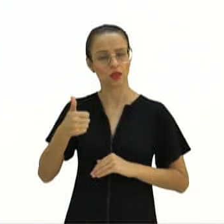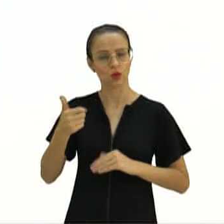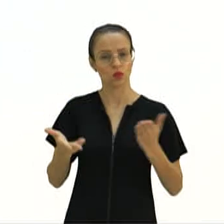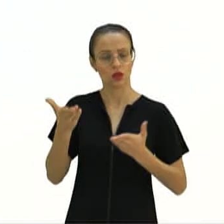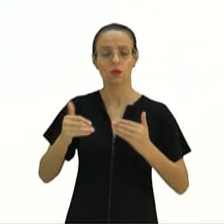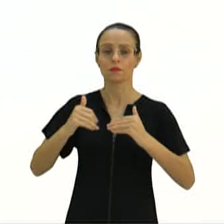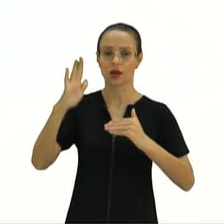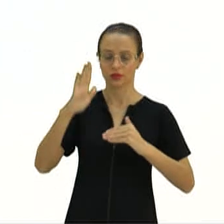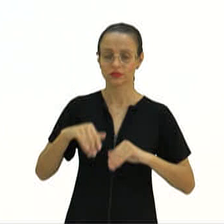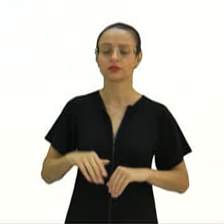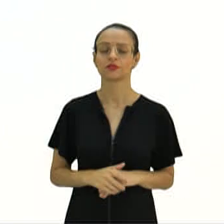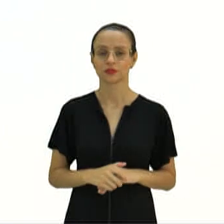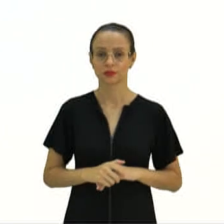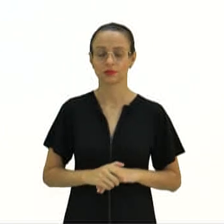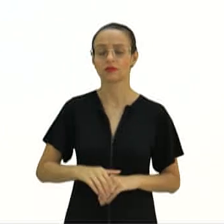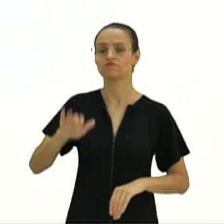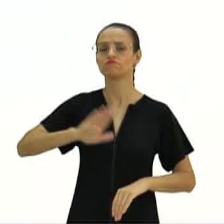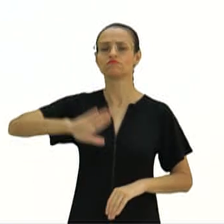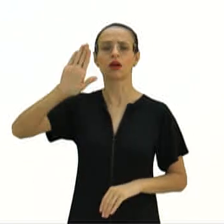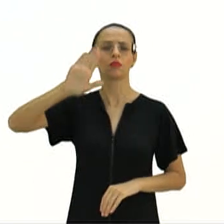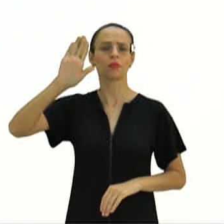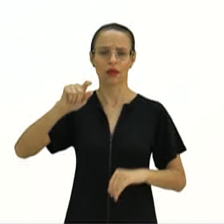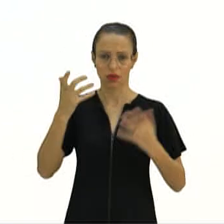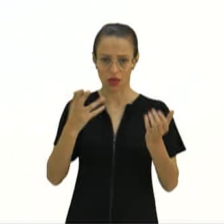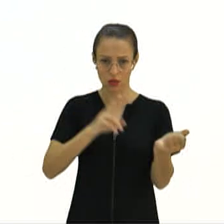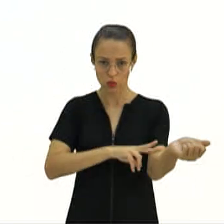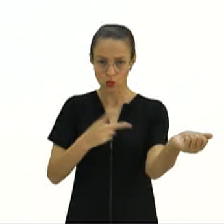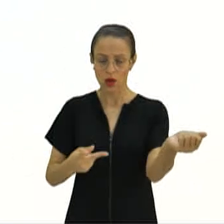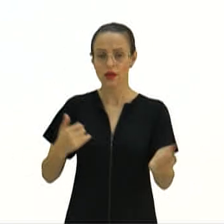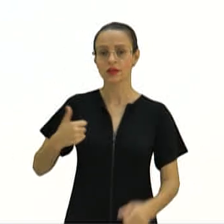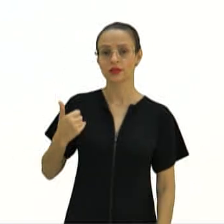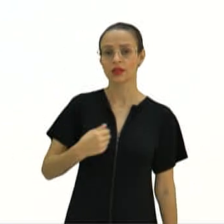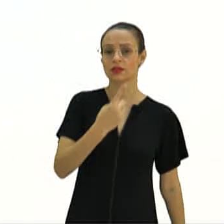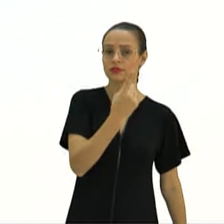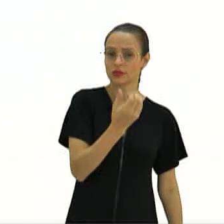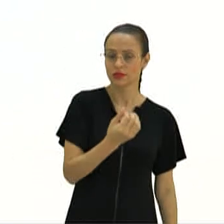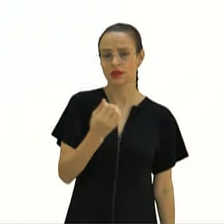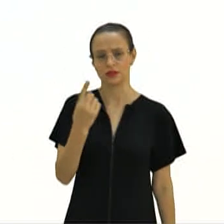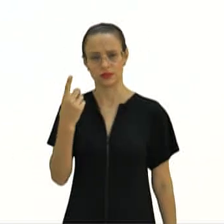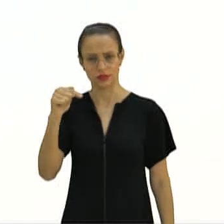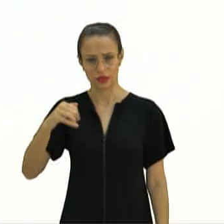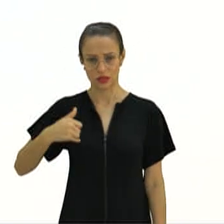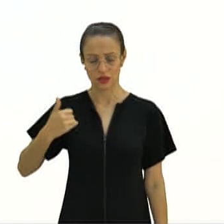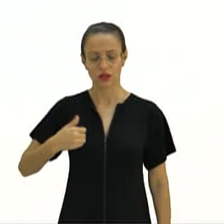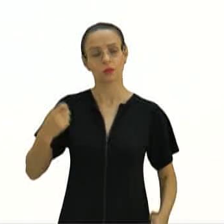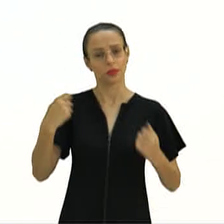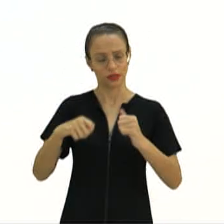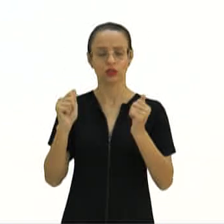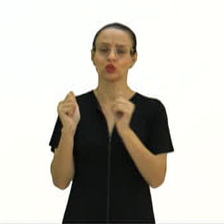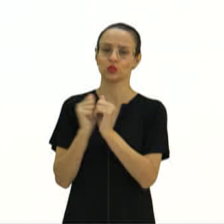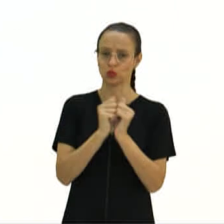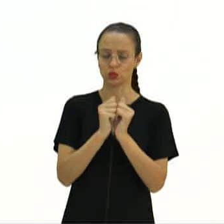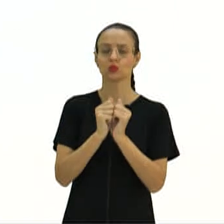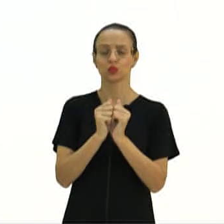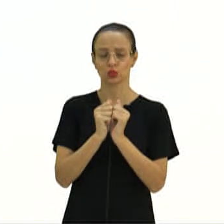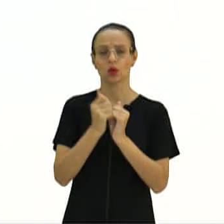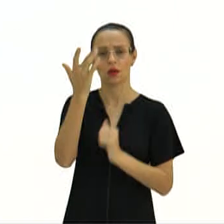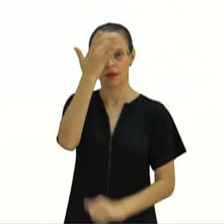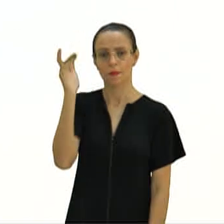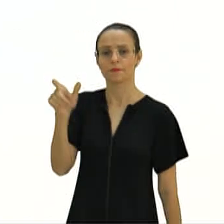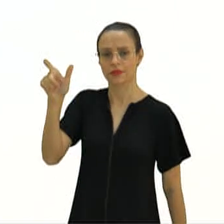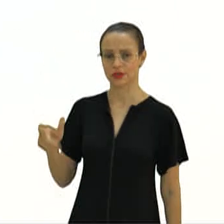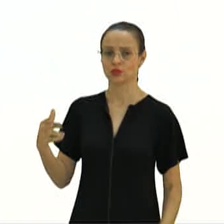Os candidatos à doação com idades entre 16 e 17 anos devem estar acompanhados por